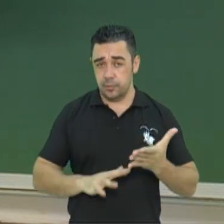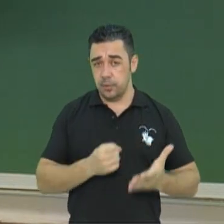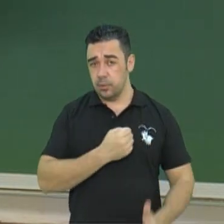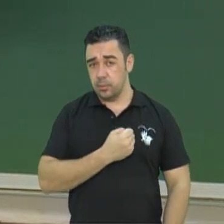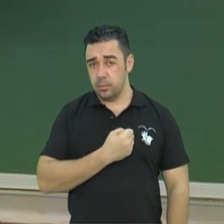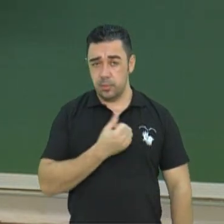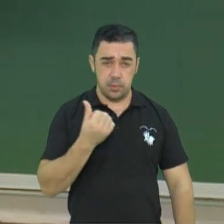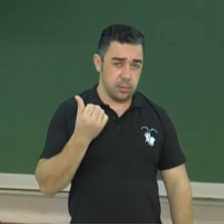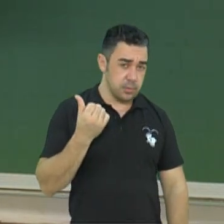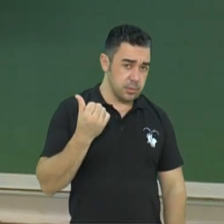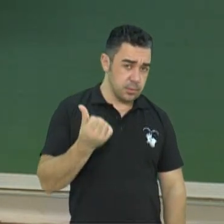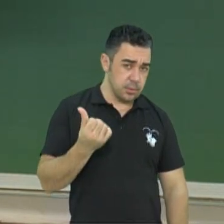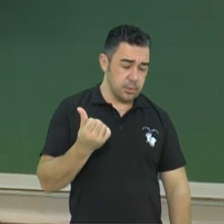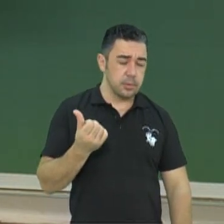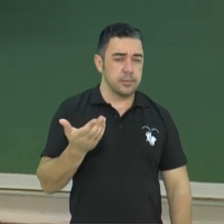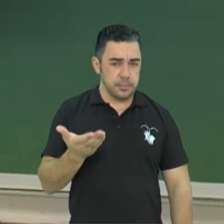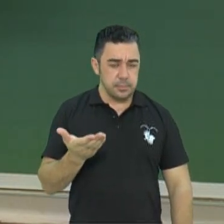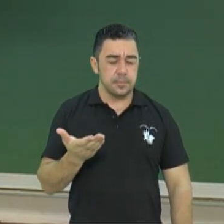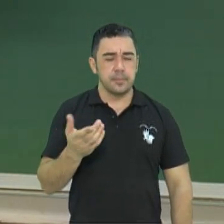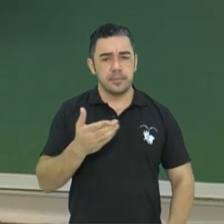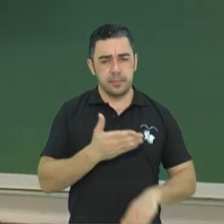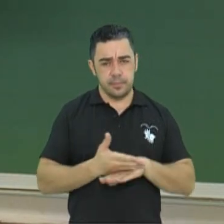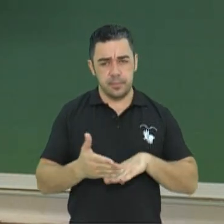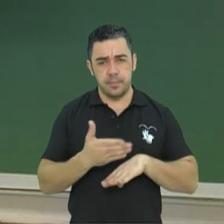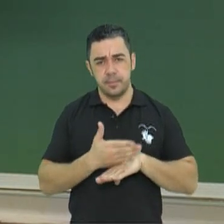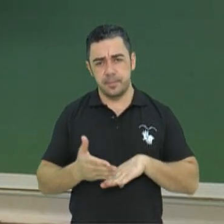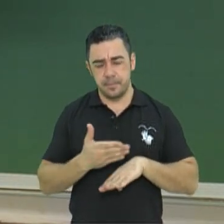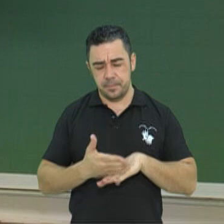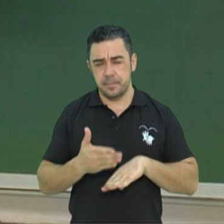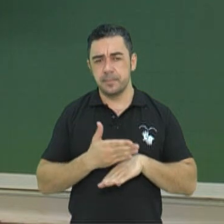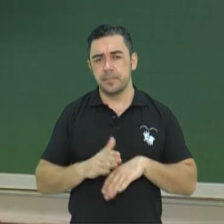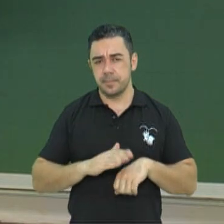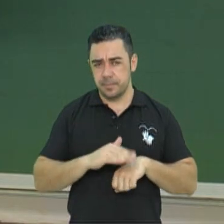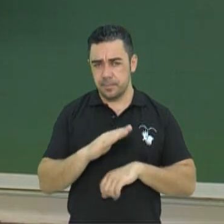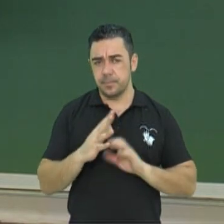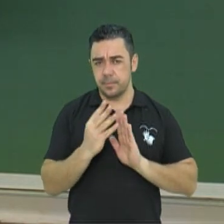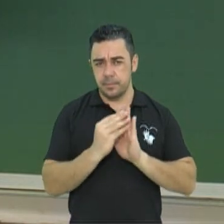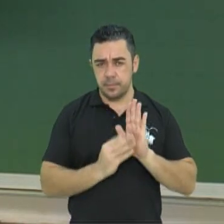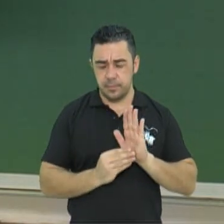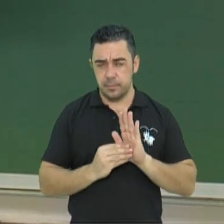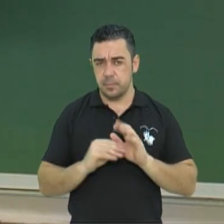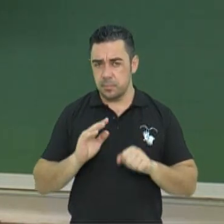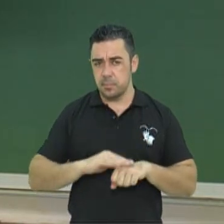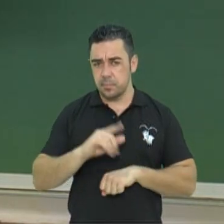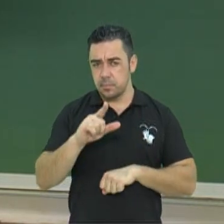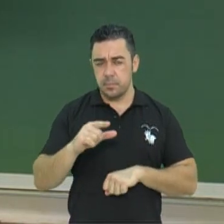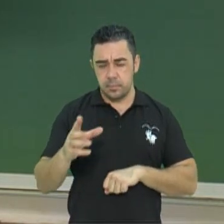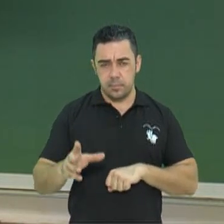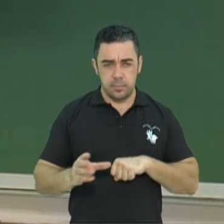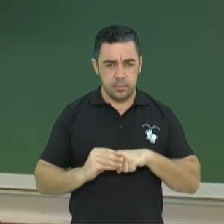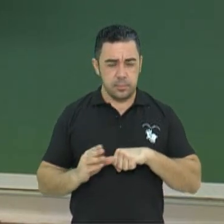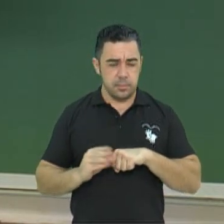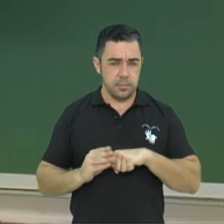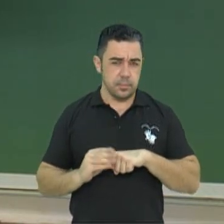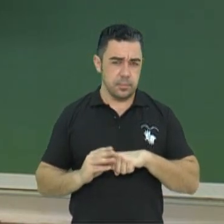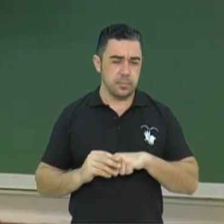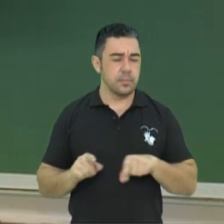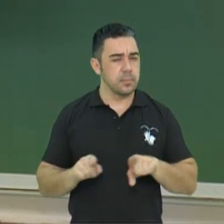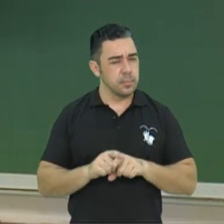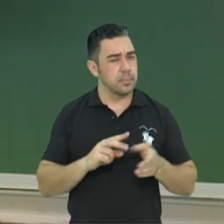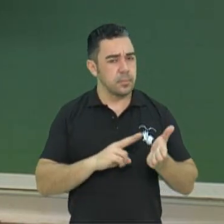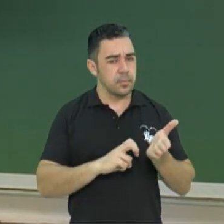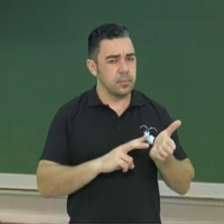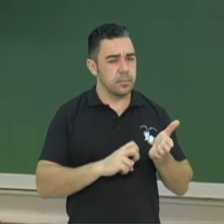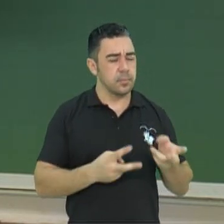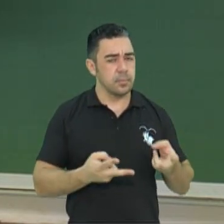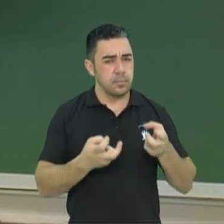Agora, uma nova atividade aqui para a gente treinar, praticar o nosso conteúdo, enriquecer o nosso vocabulário e a nossa